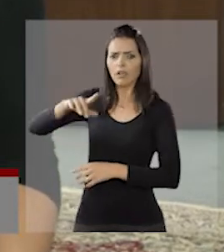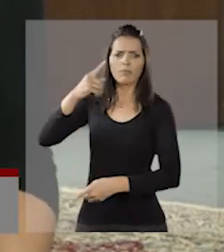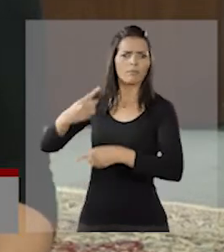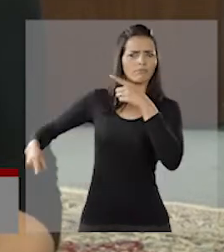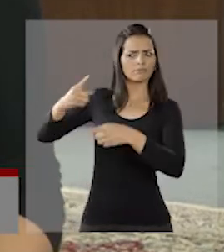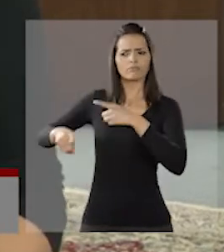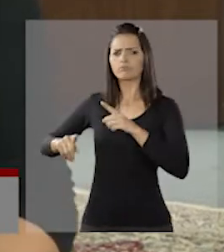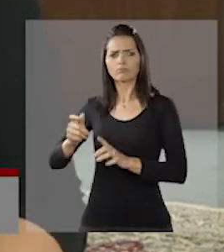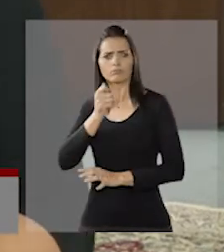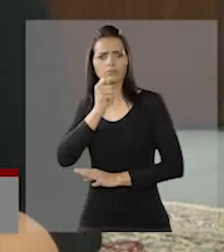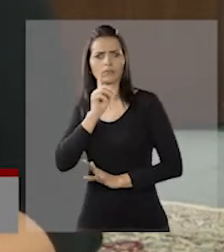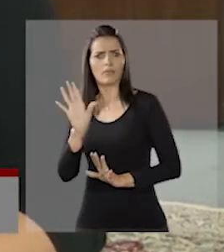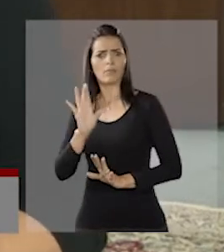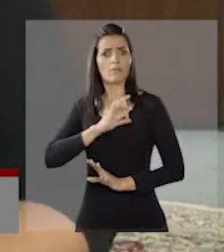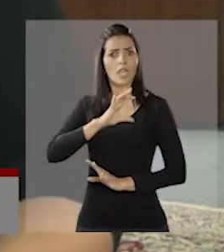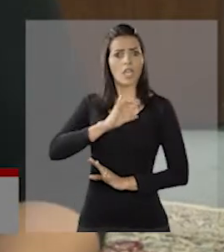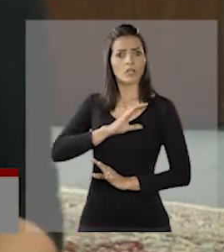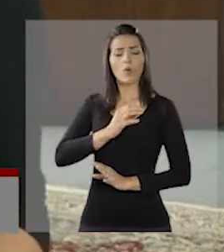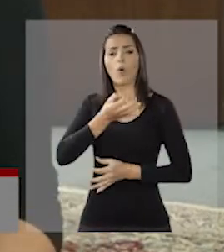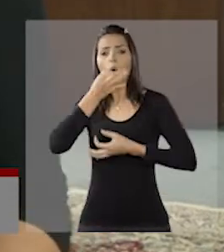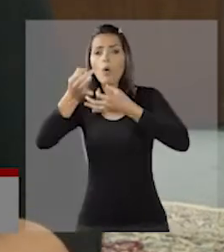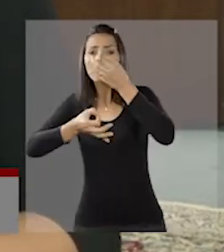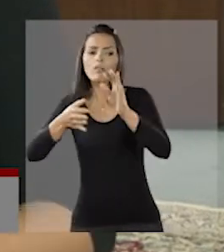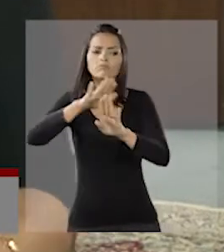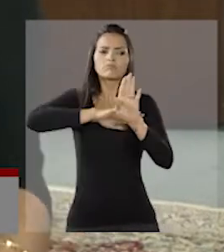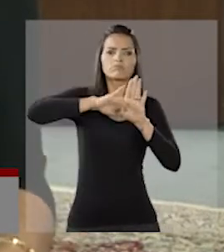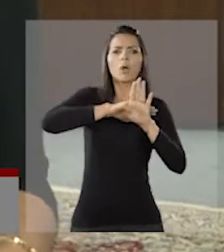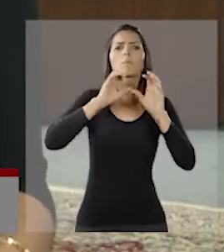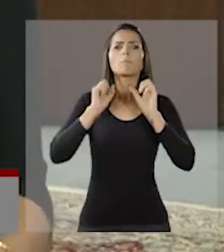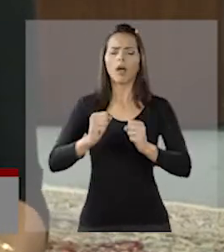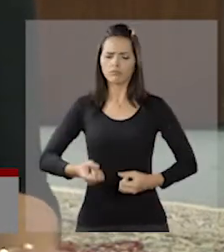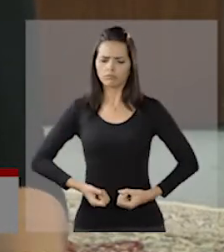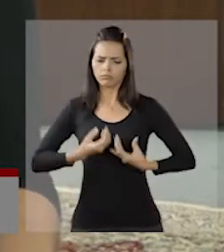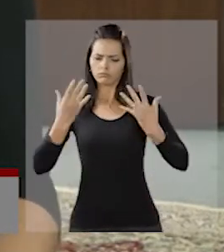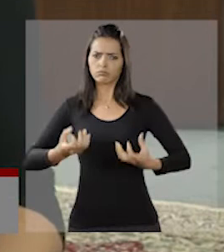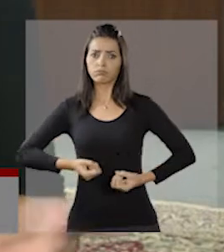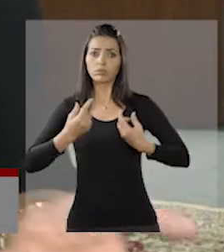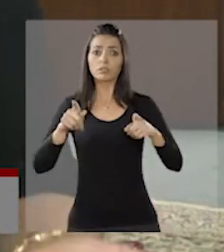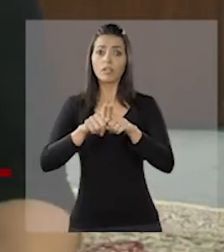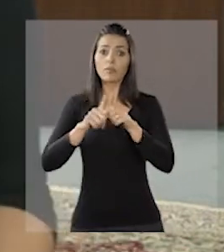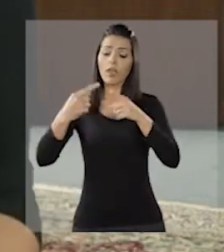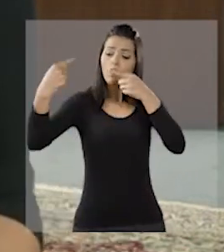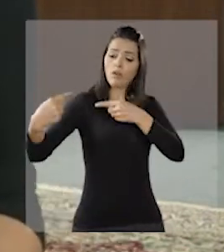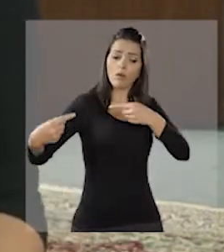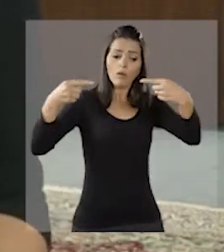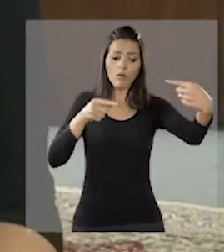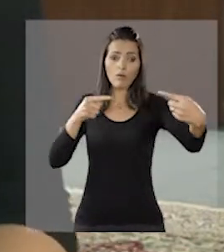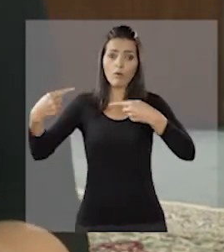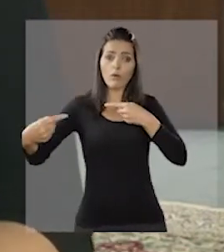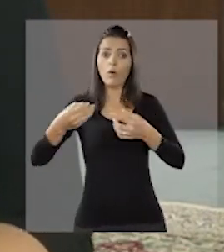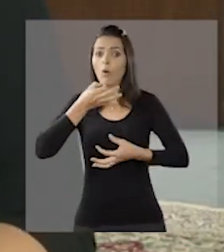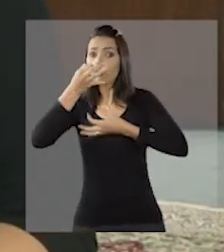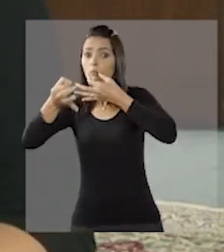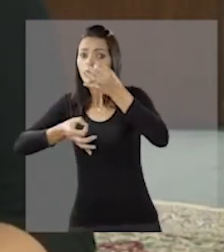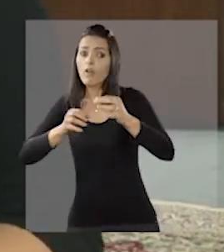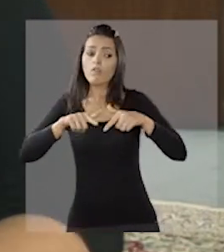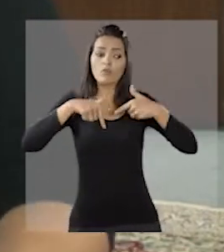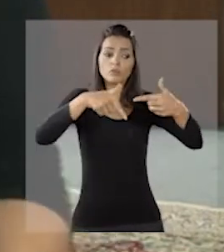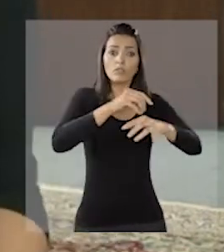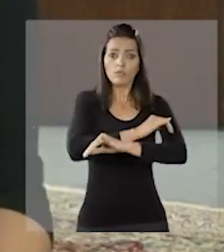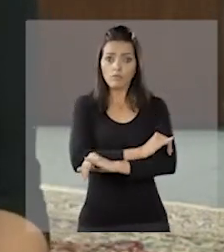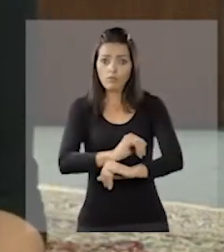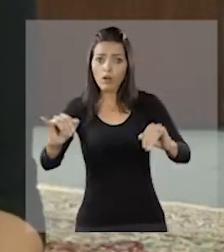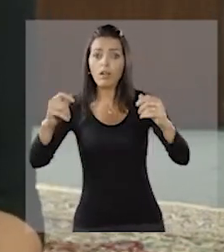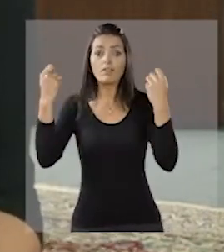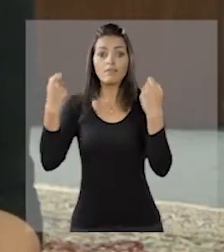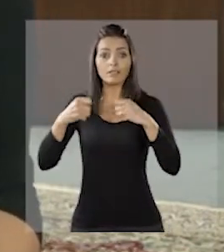um ambiente no qual, sem censura ou medo, várias opiniões e ideologias podem ser manifestadas e contrapostas.